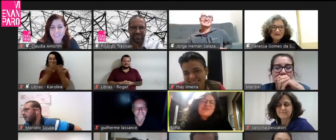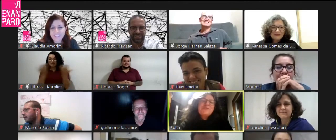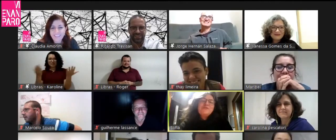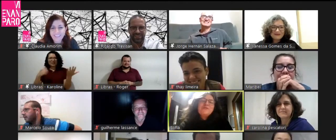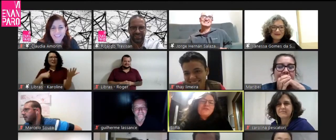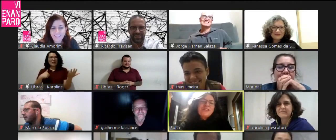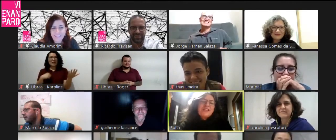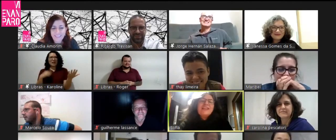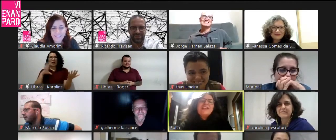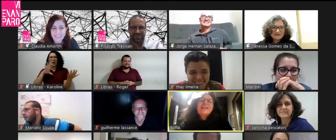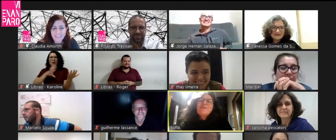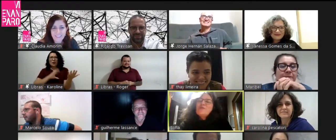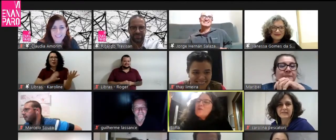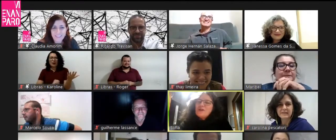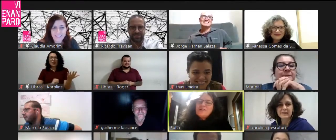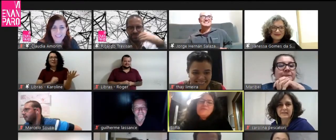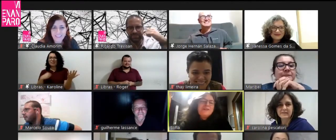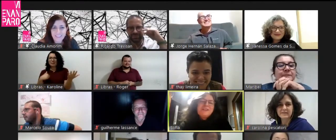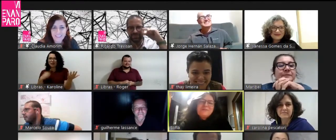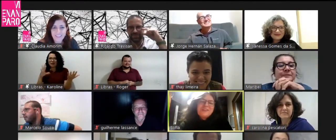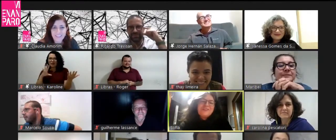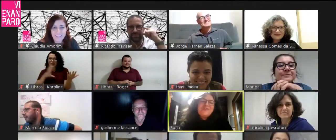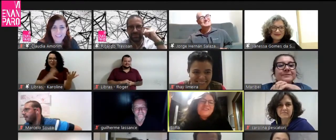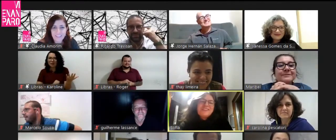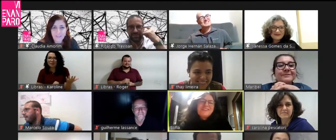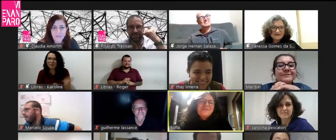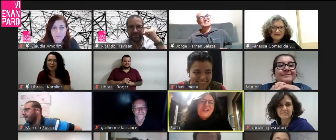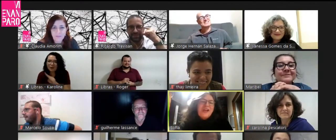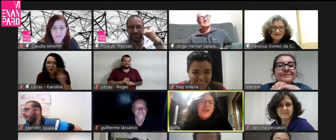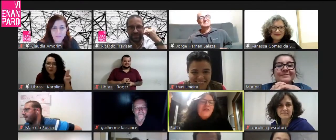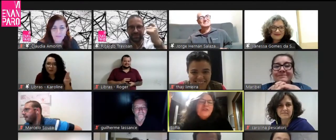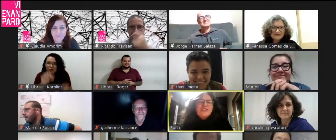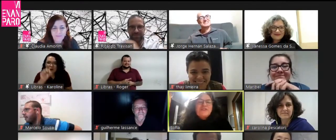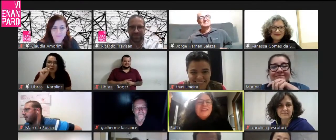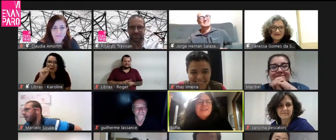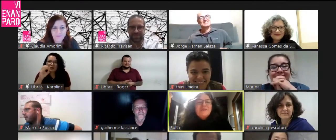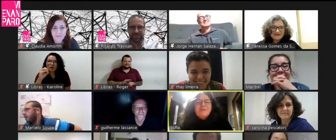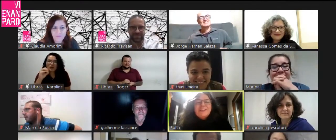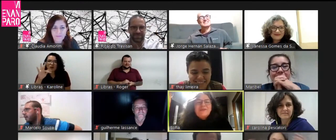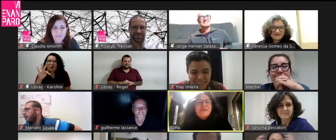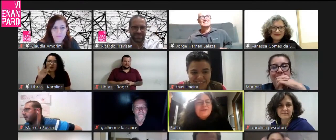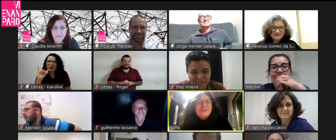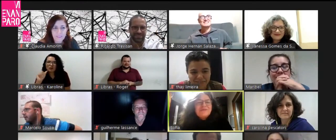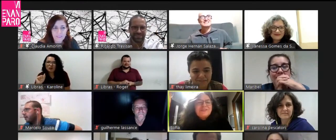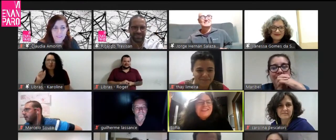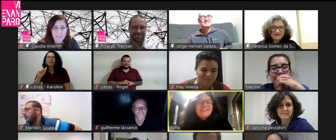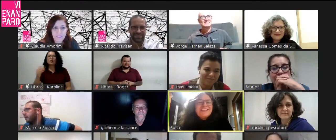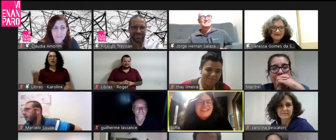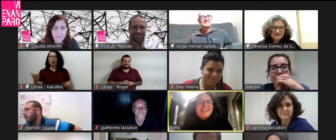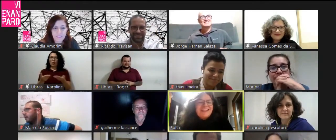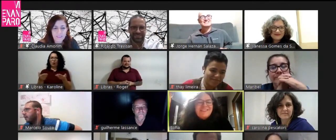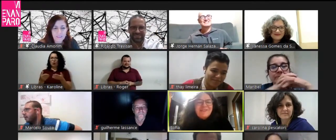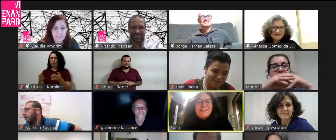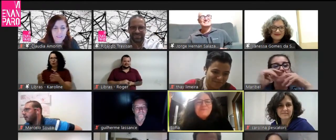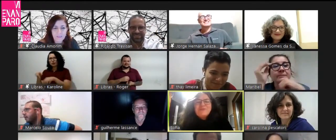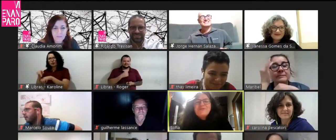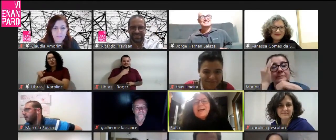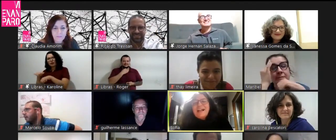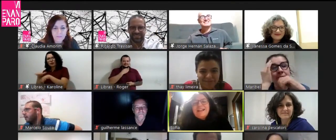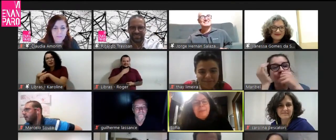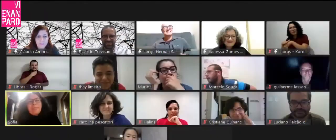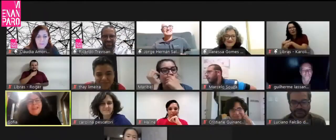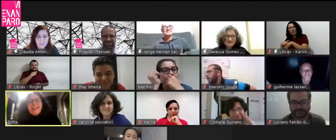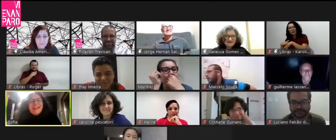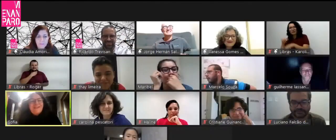adorei. Eu sou professora e concordo plenamente consigo. Hoje, falando com a minha turma de geometria descritiva aqui em